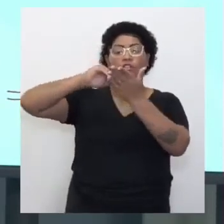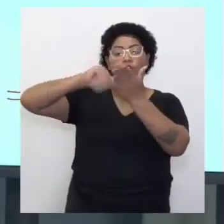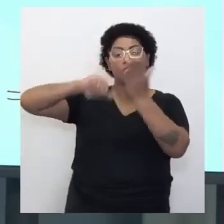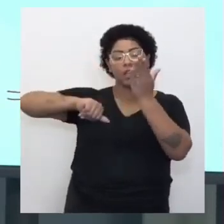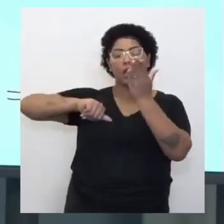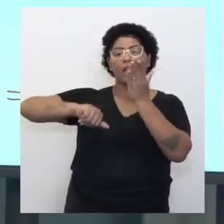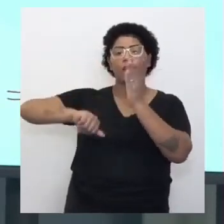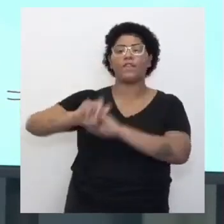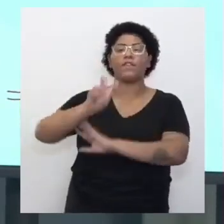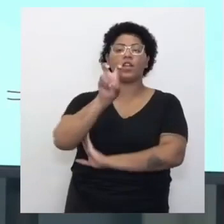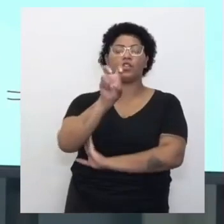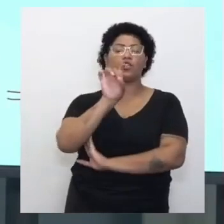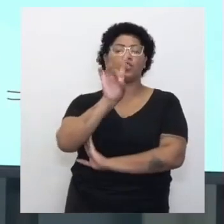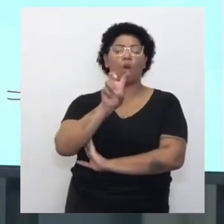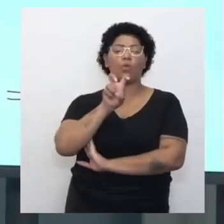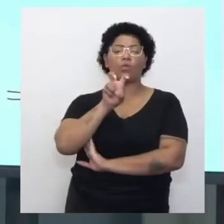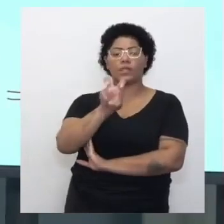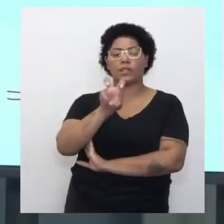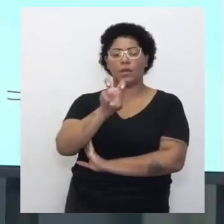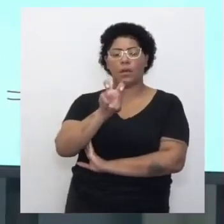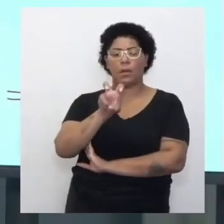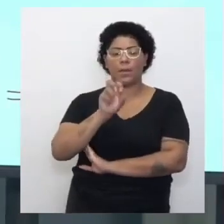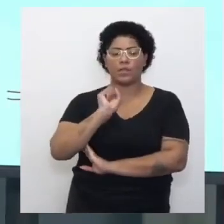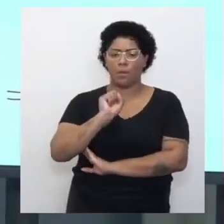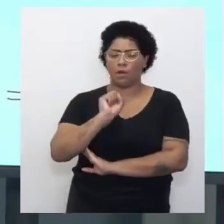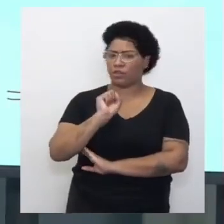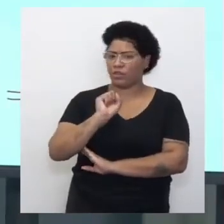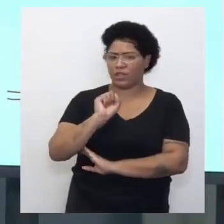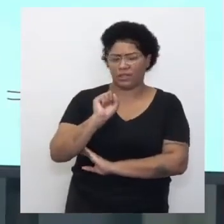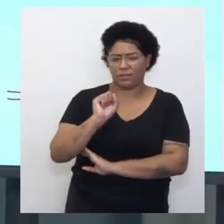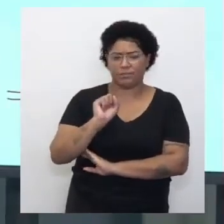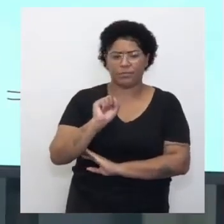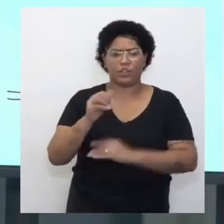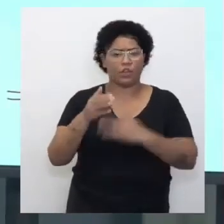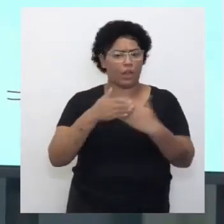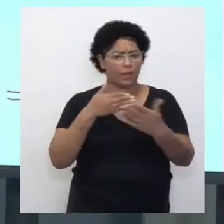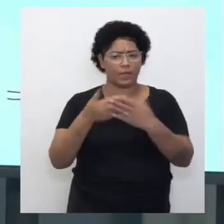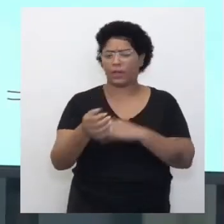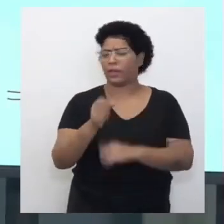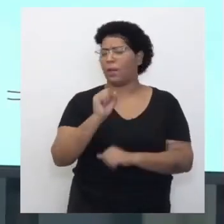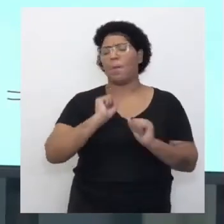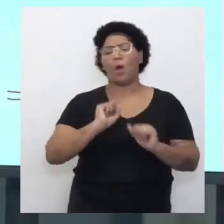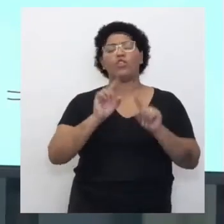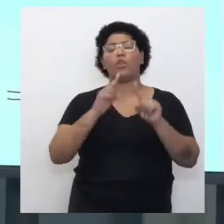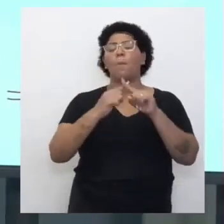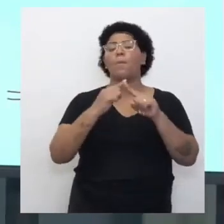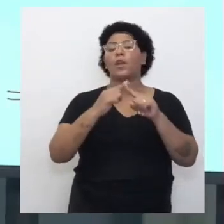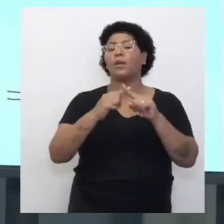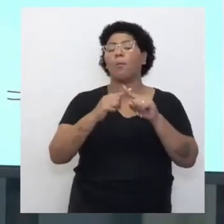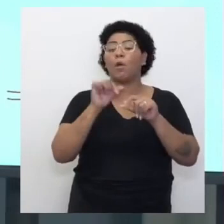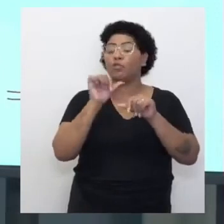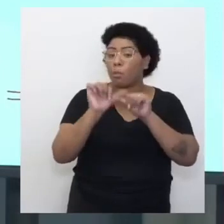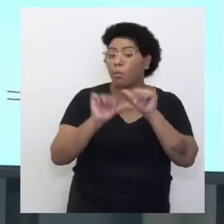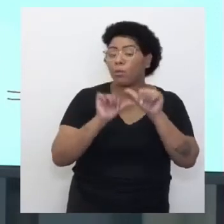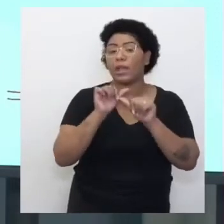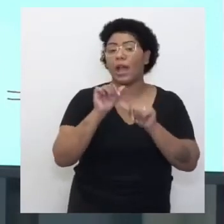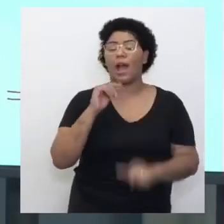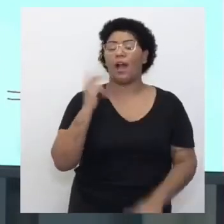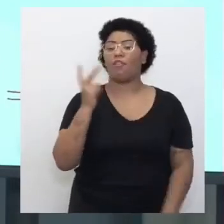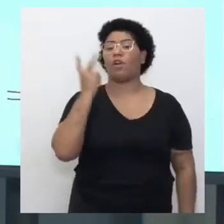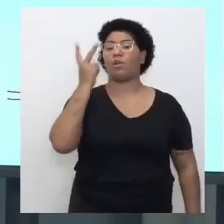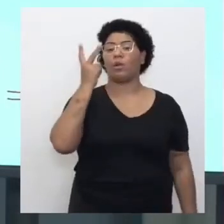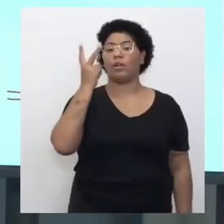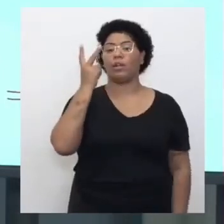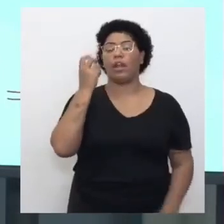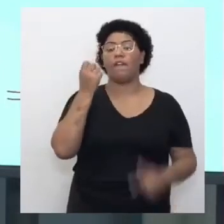somente o 5. Mas eu não posso fazer isso de qualquer forma, porque eu não posso alterar o valor da minha